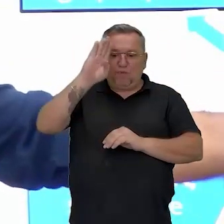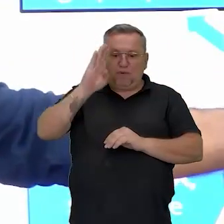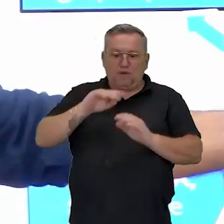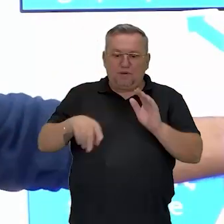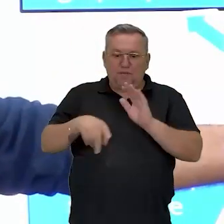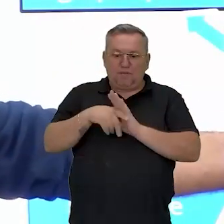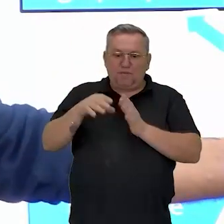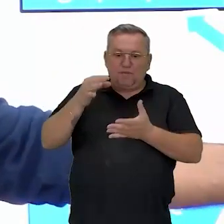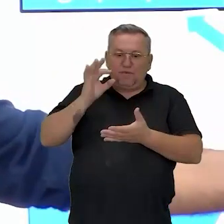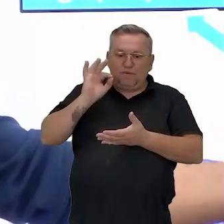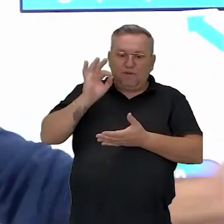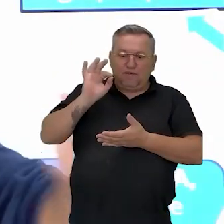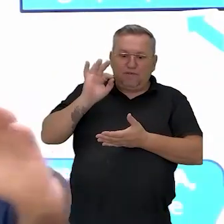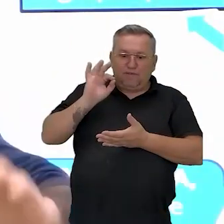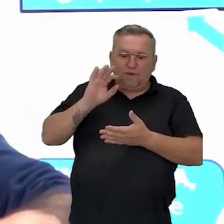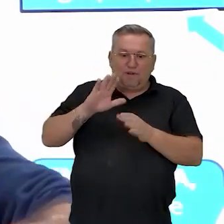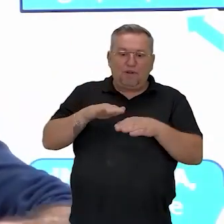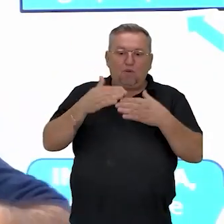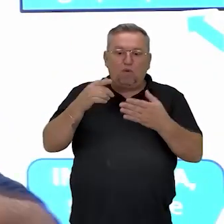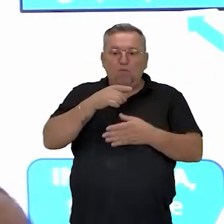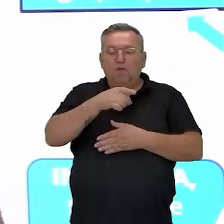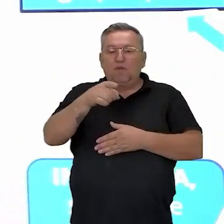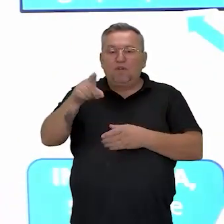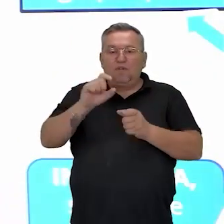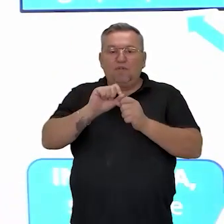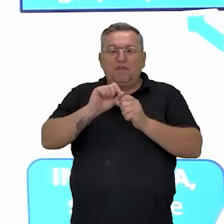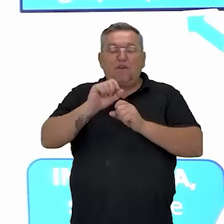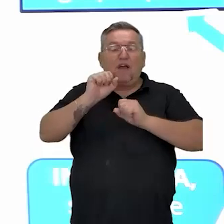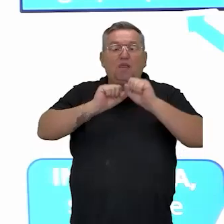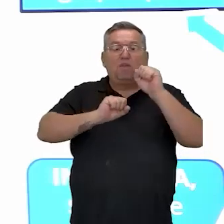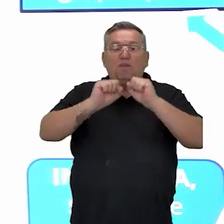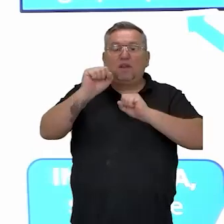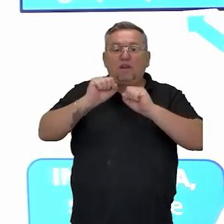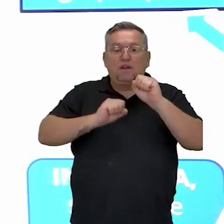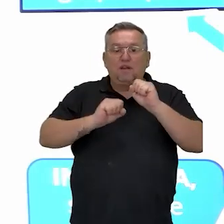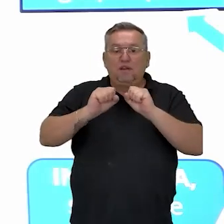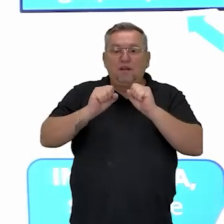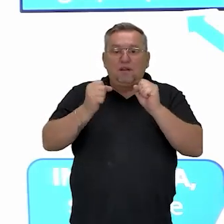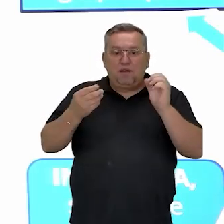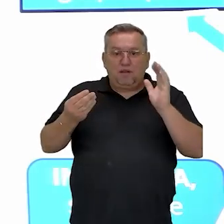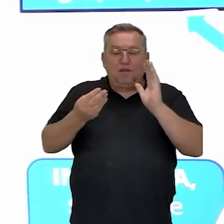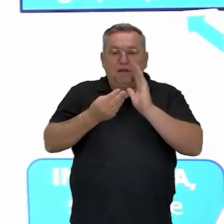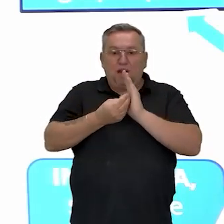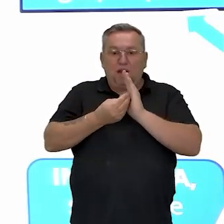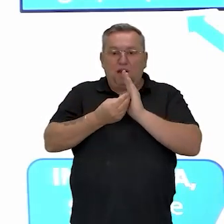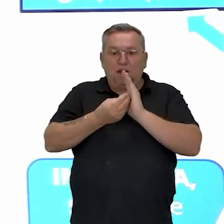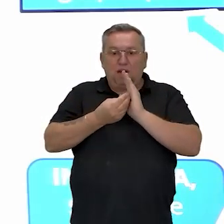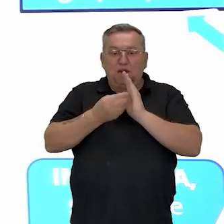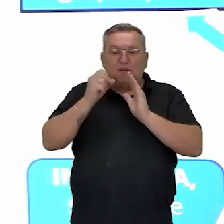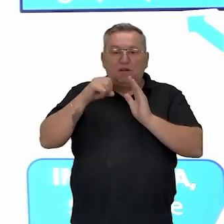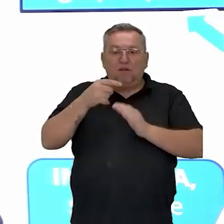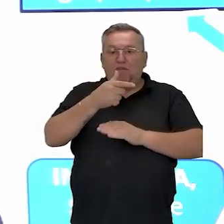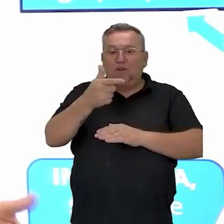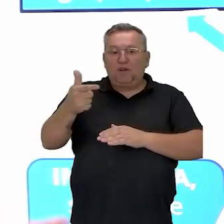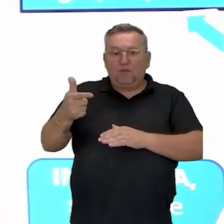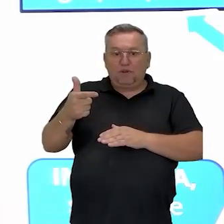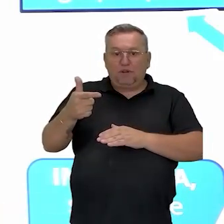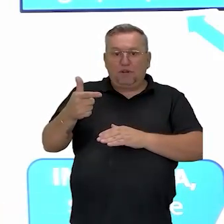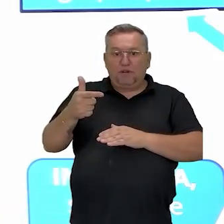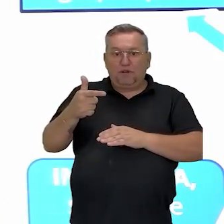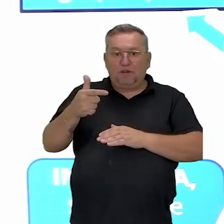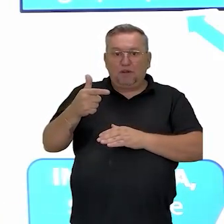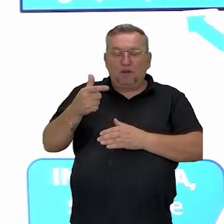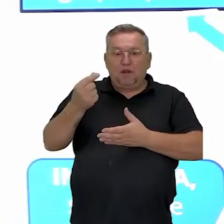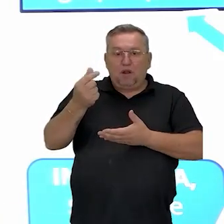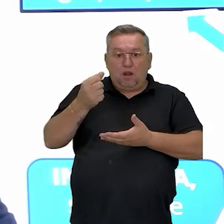café. Uhum. Então, como que você vai industrializar, fomentar a industrialização, se você não tem